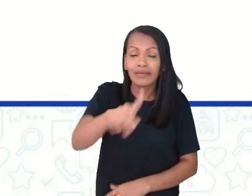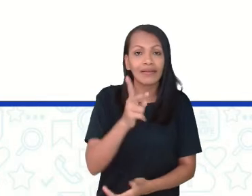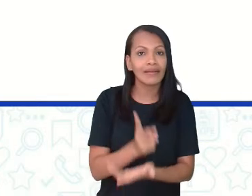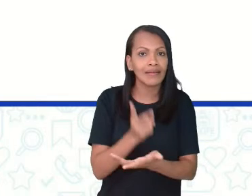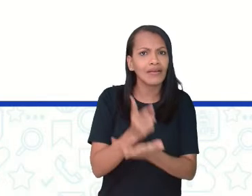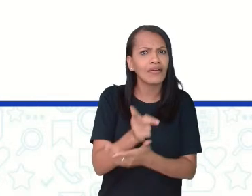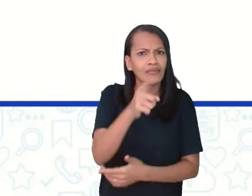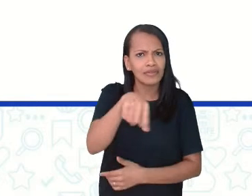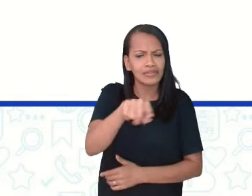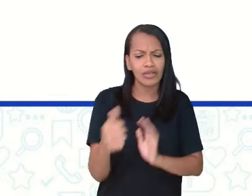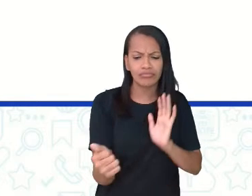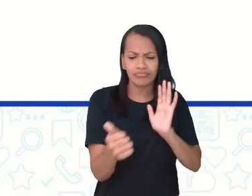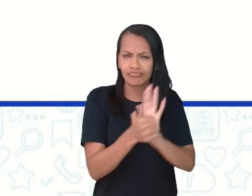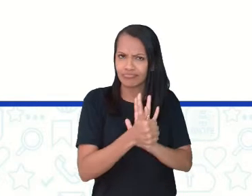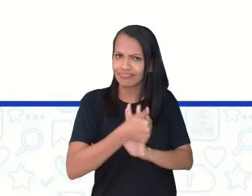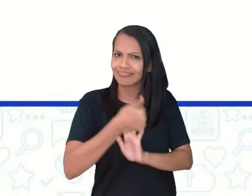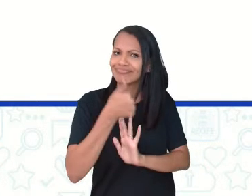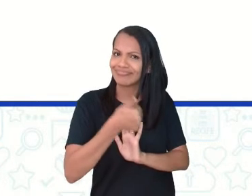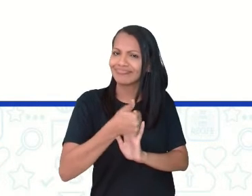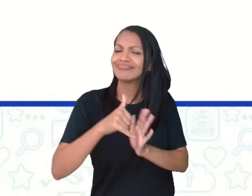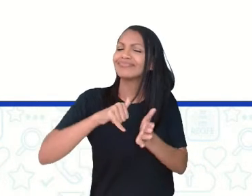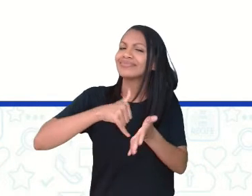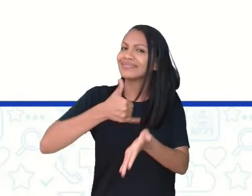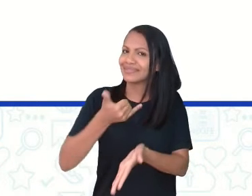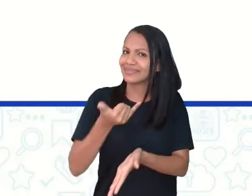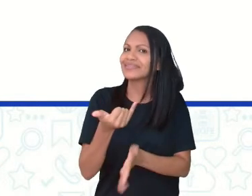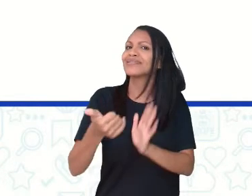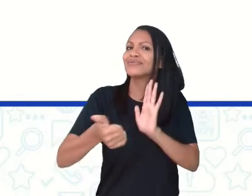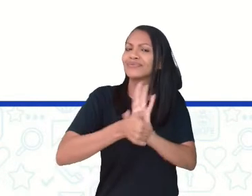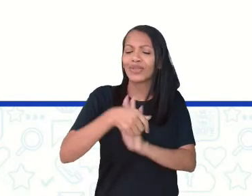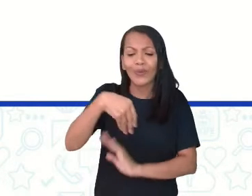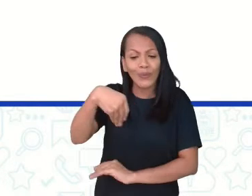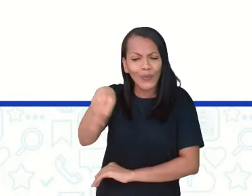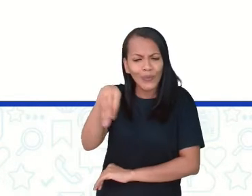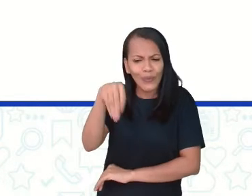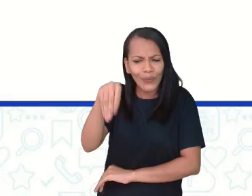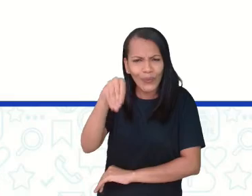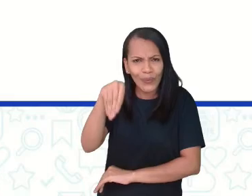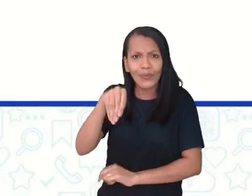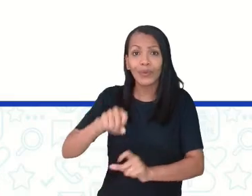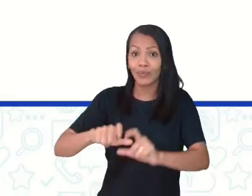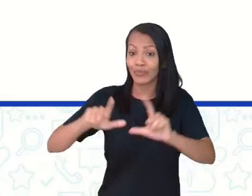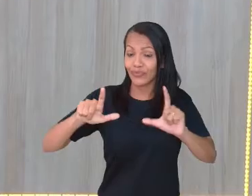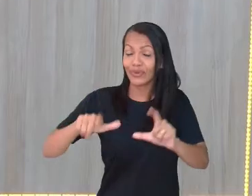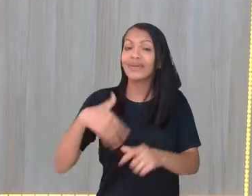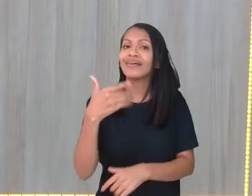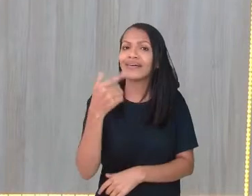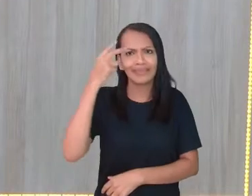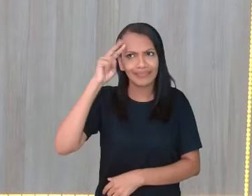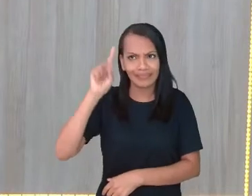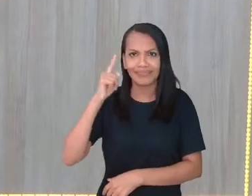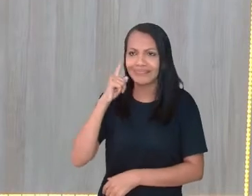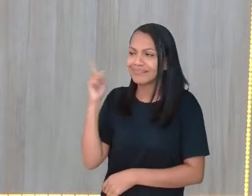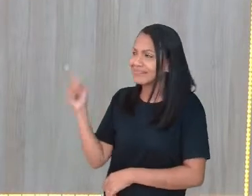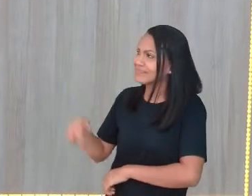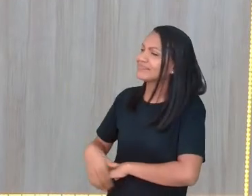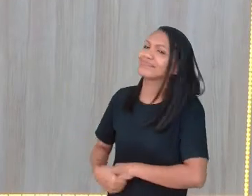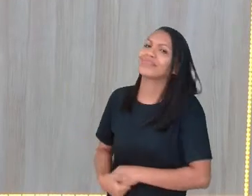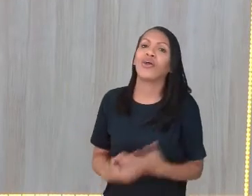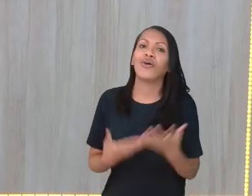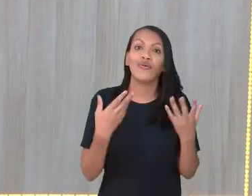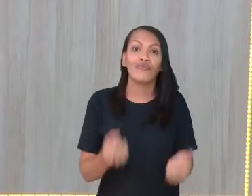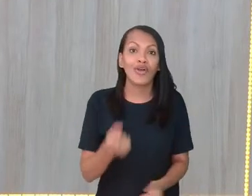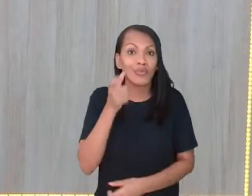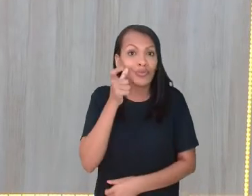se inscreve, deixa um joinha e é isso, ativa o sininho, faz tudo que for possível e imaginável nesse lugar. E vamos ao